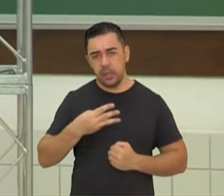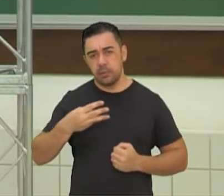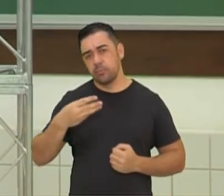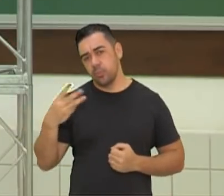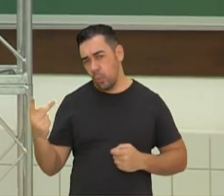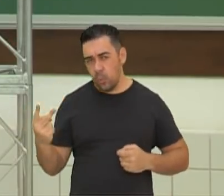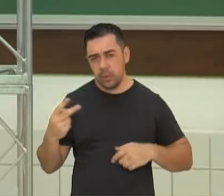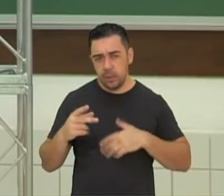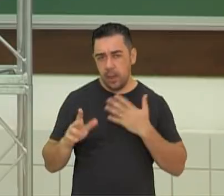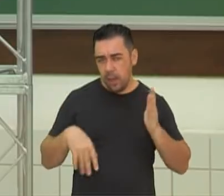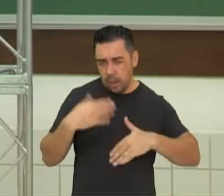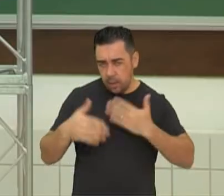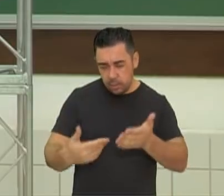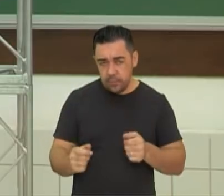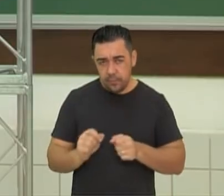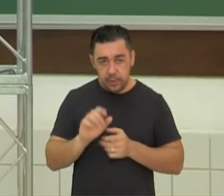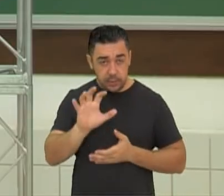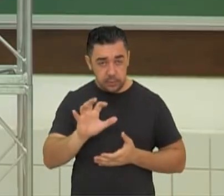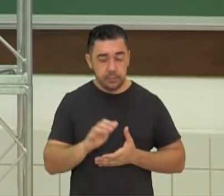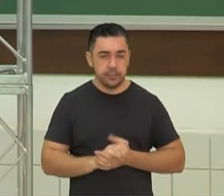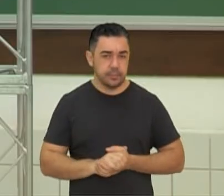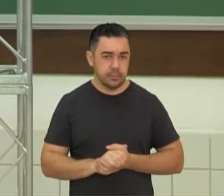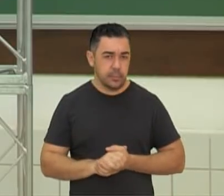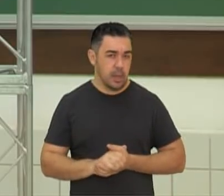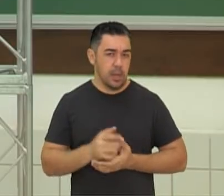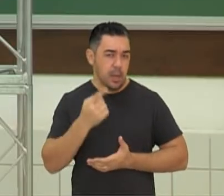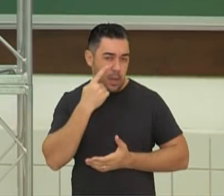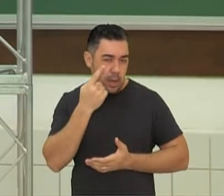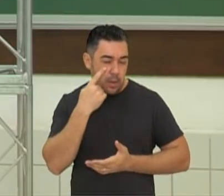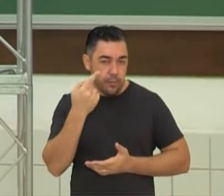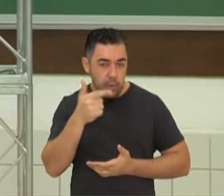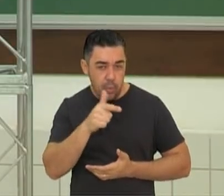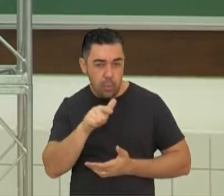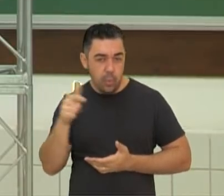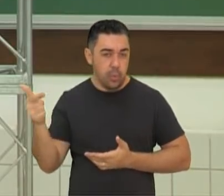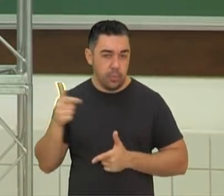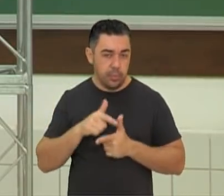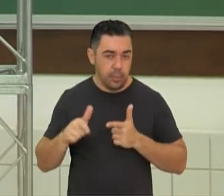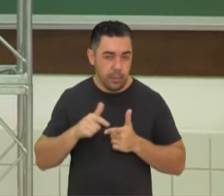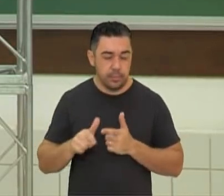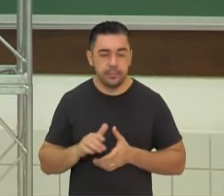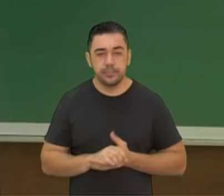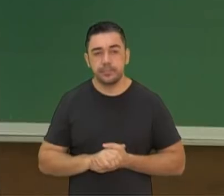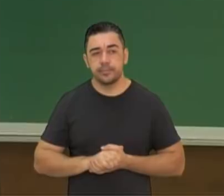equação algébrica, assim por diante. Tá bom? Vamos agora conferir o segundo problema.